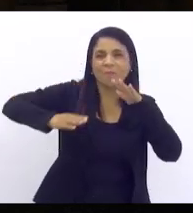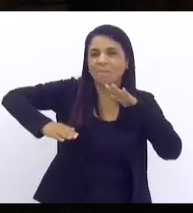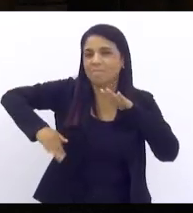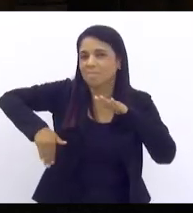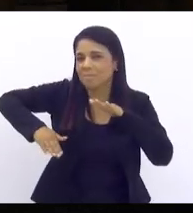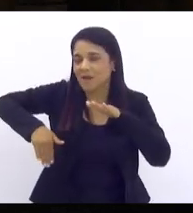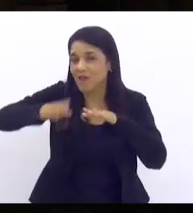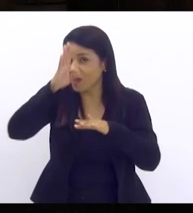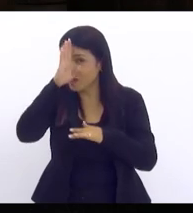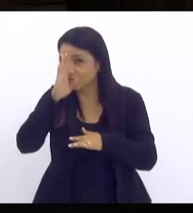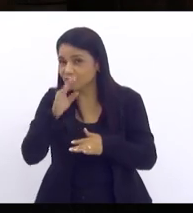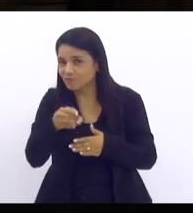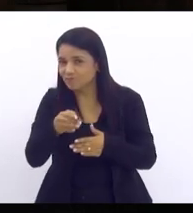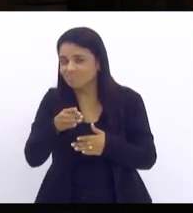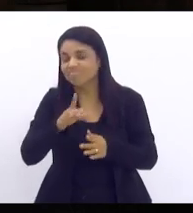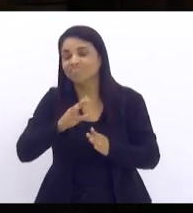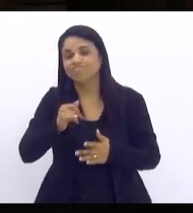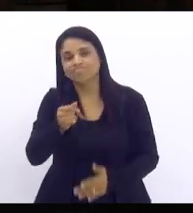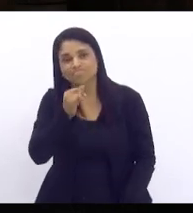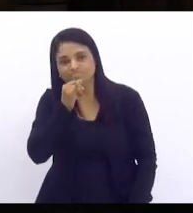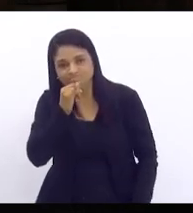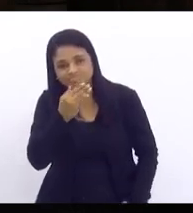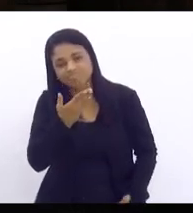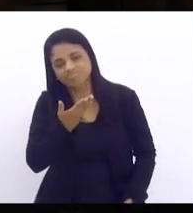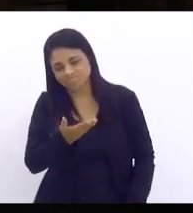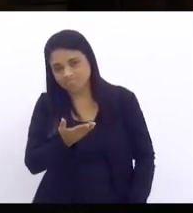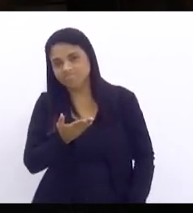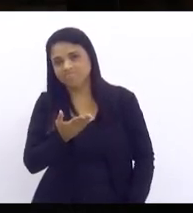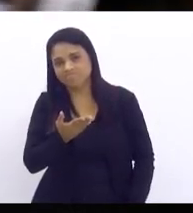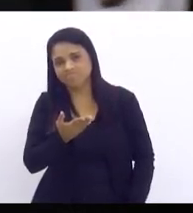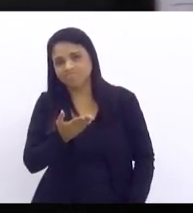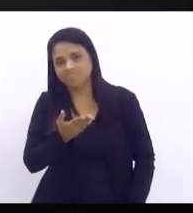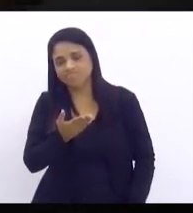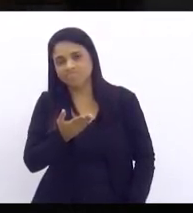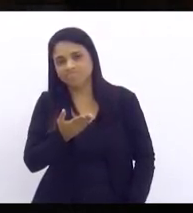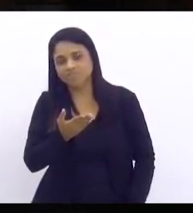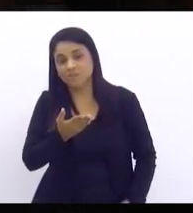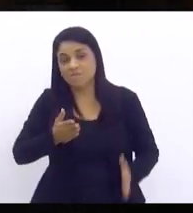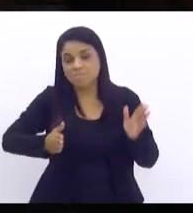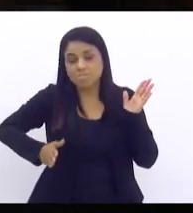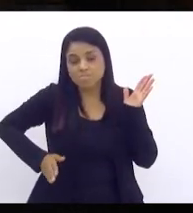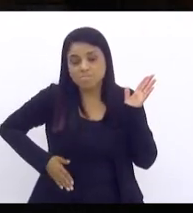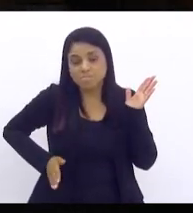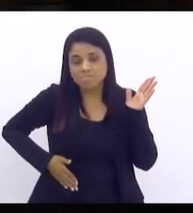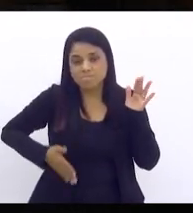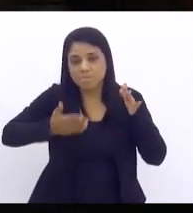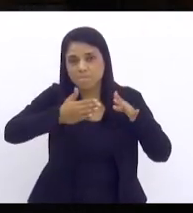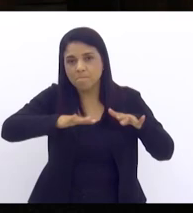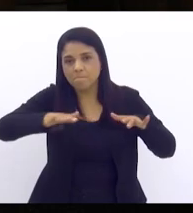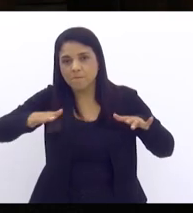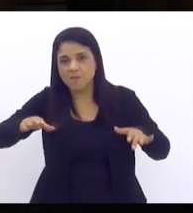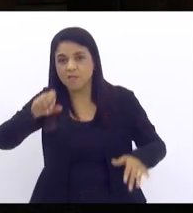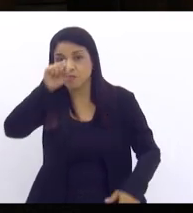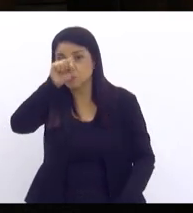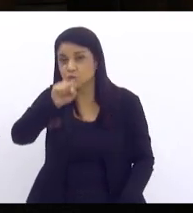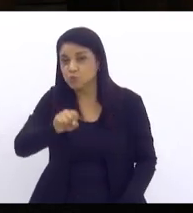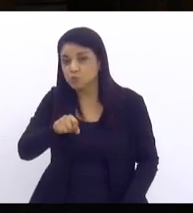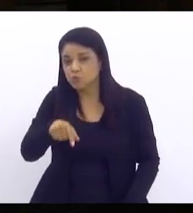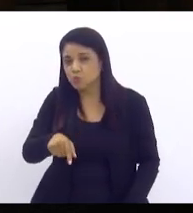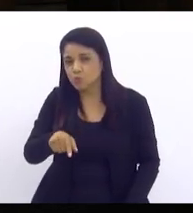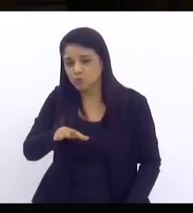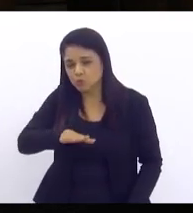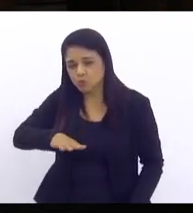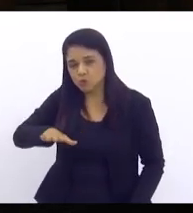Mas, infelizmente, vândalos tomaram a Zona Sul e começou